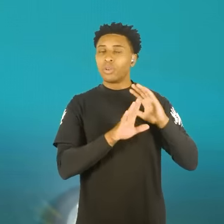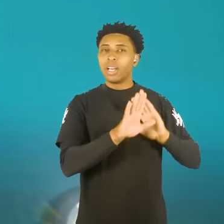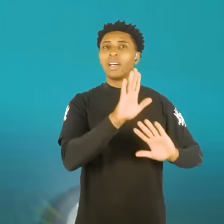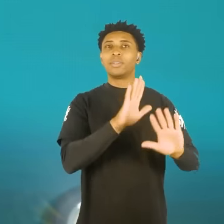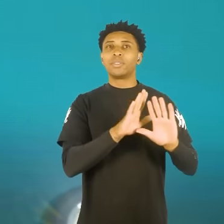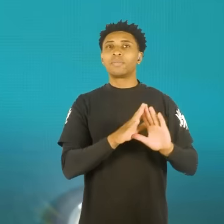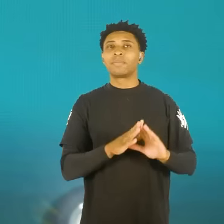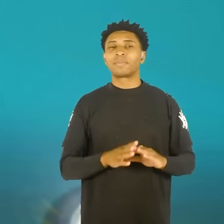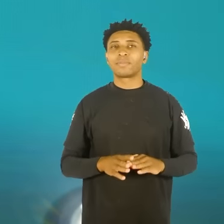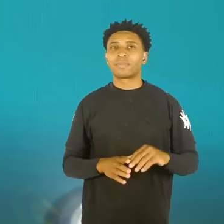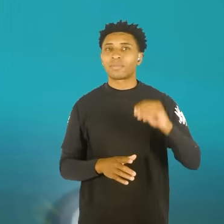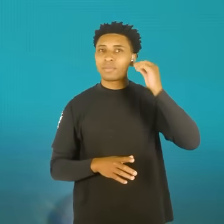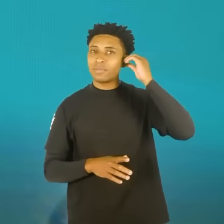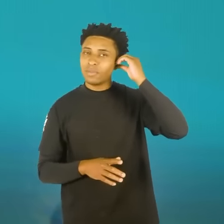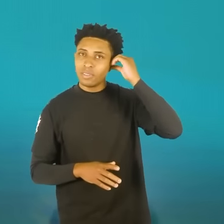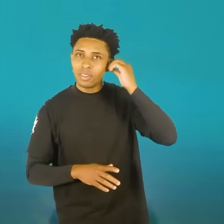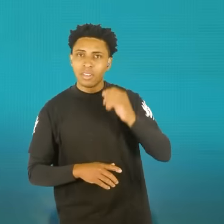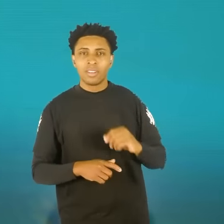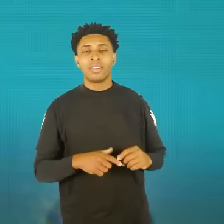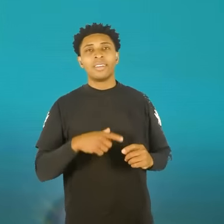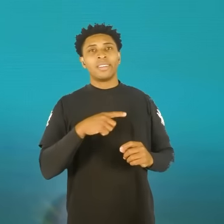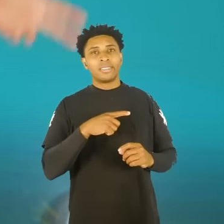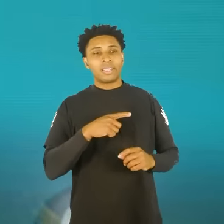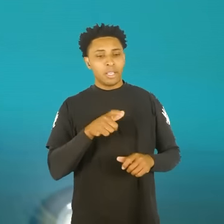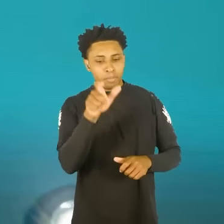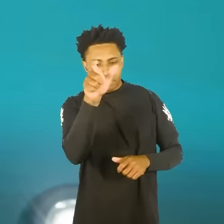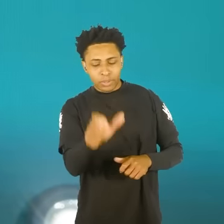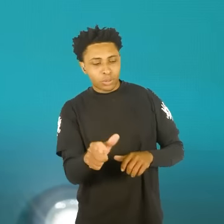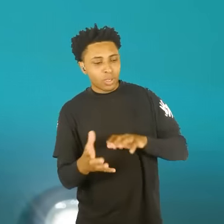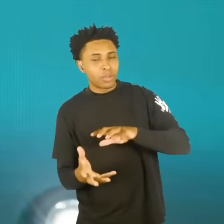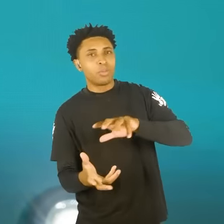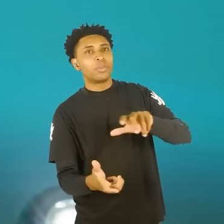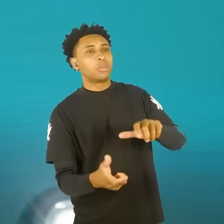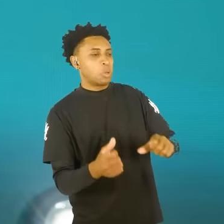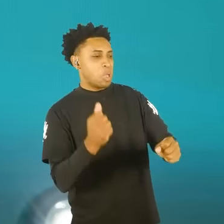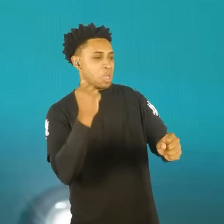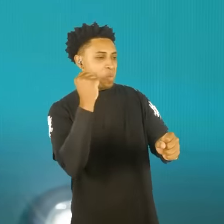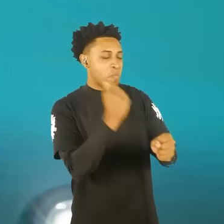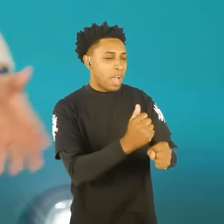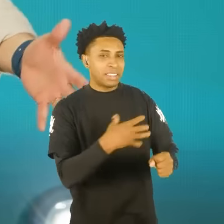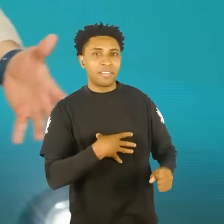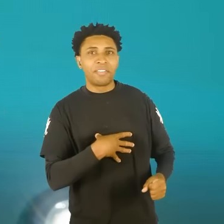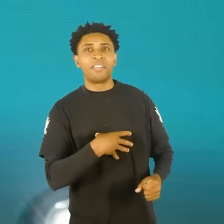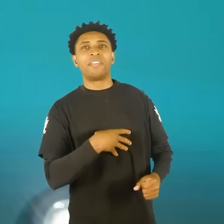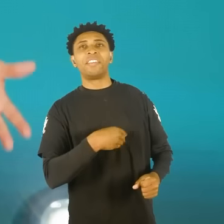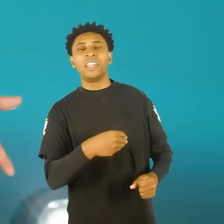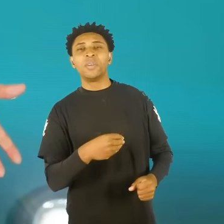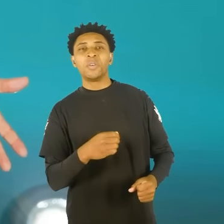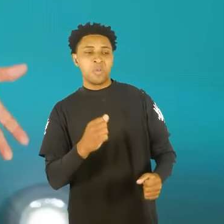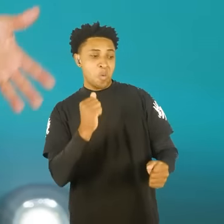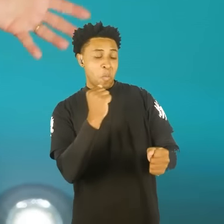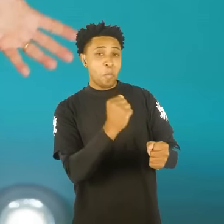delegado e dizer: eu não sei, mas eu matei meu filho, eu não sei, mas eu matei minha mãe, eu não sei, mas eu estrangulei fulano, eu não sei, mas eu tentei